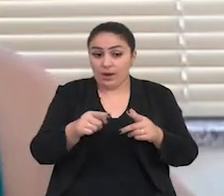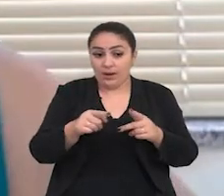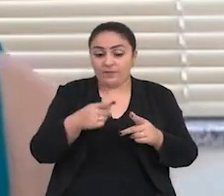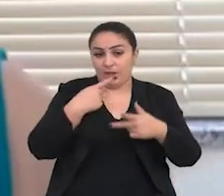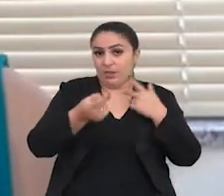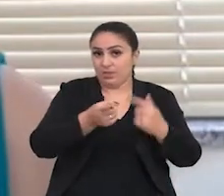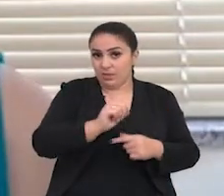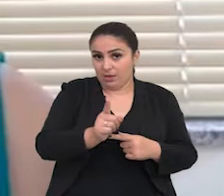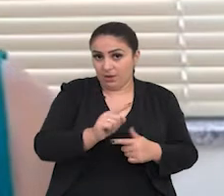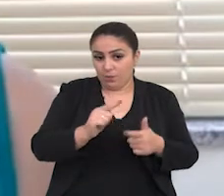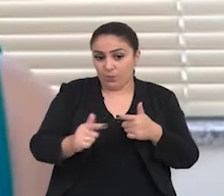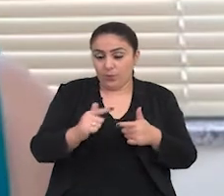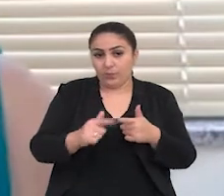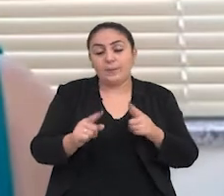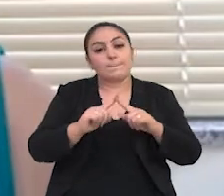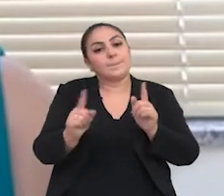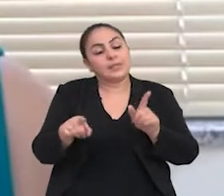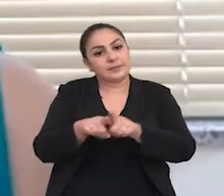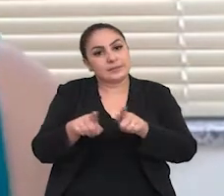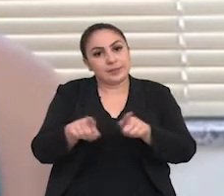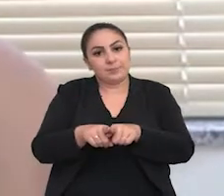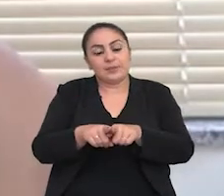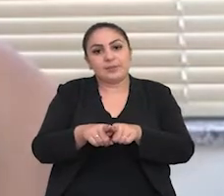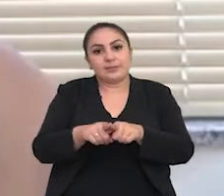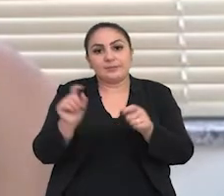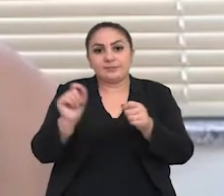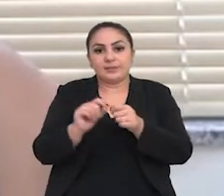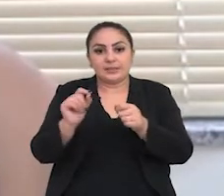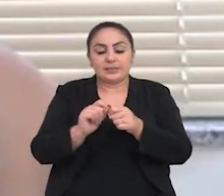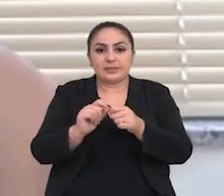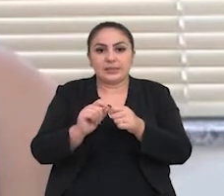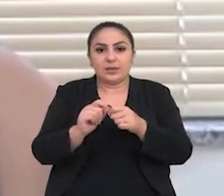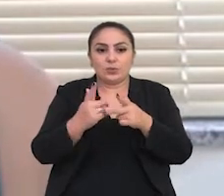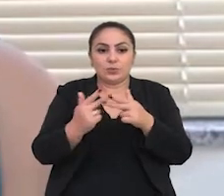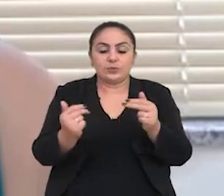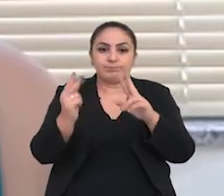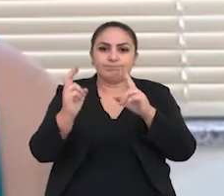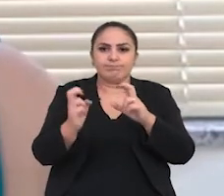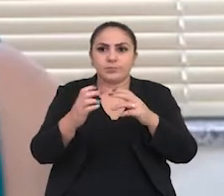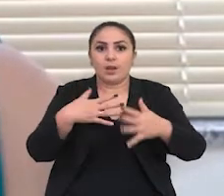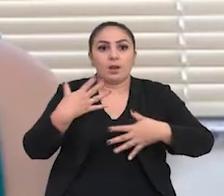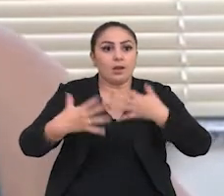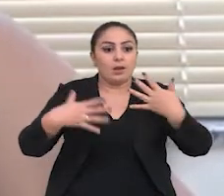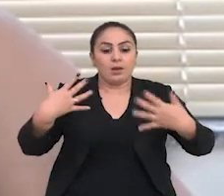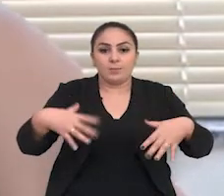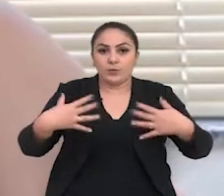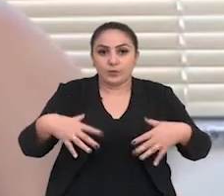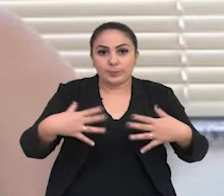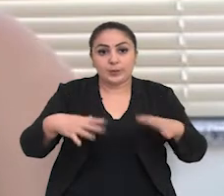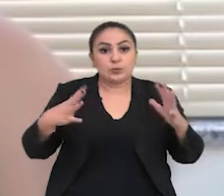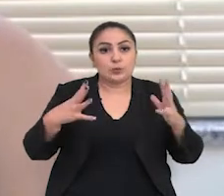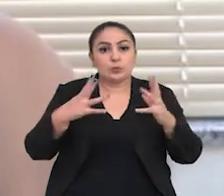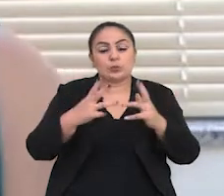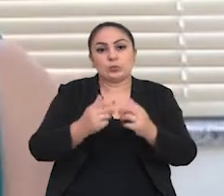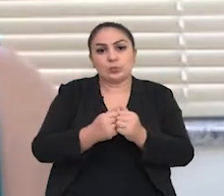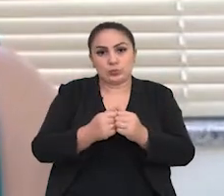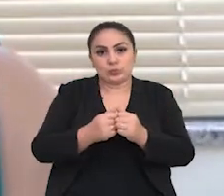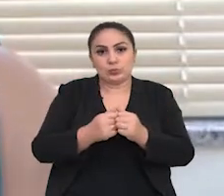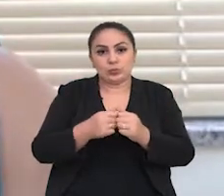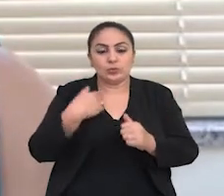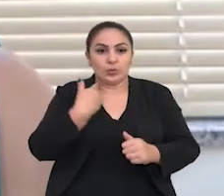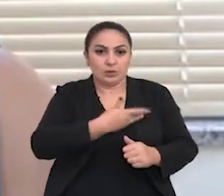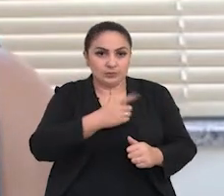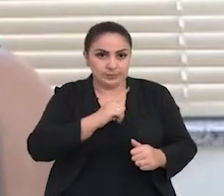não é nem negar os problemas, mas também nem fazer uma questão de apavoramento